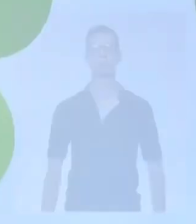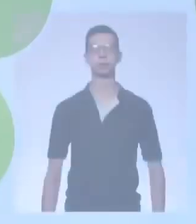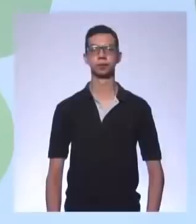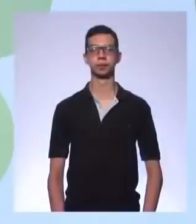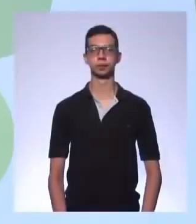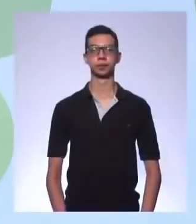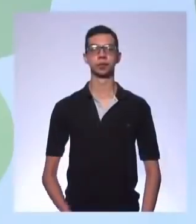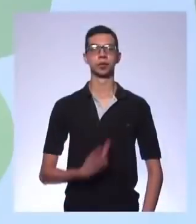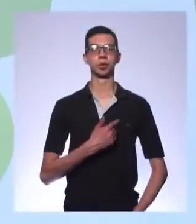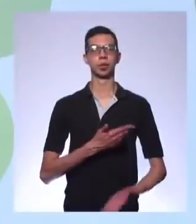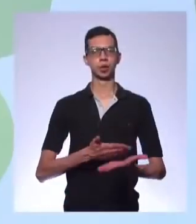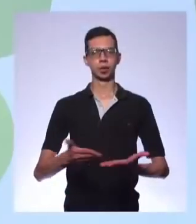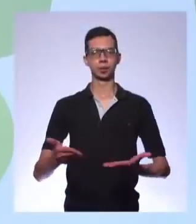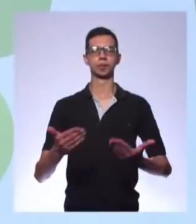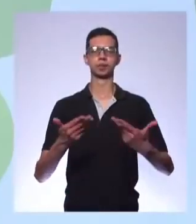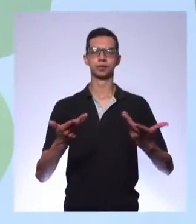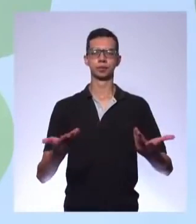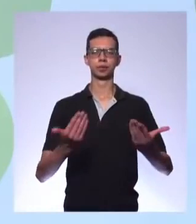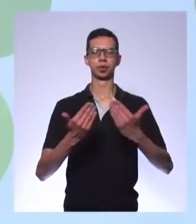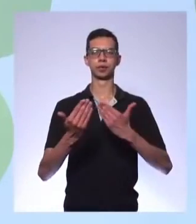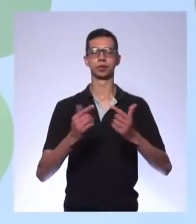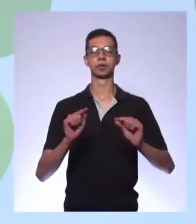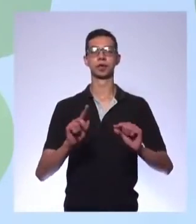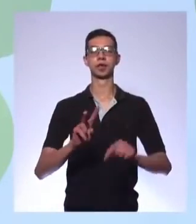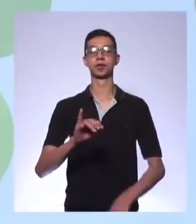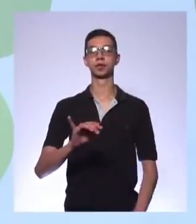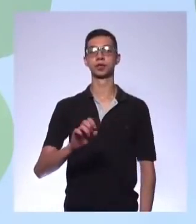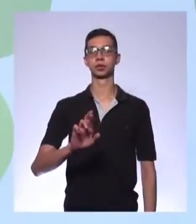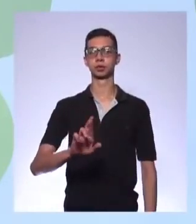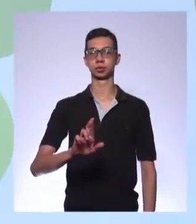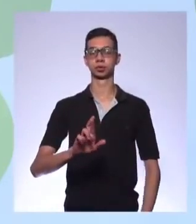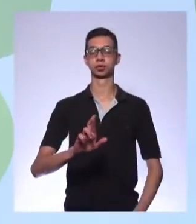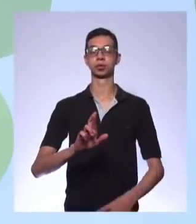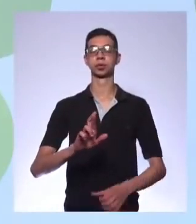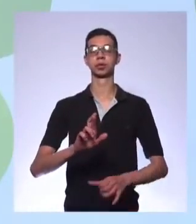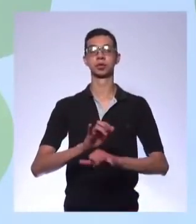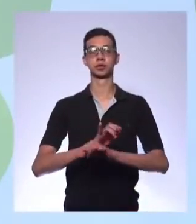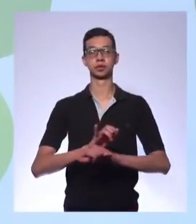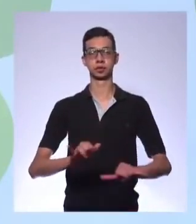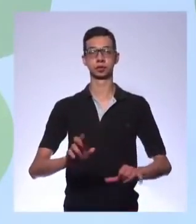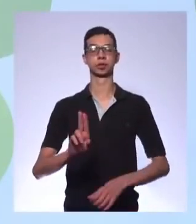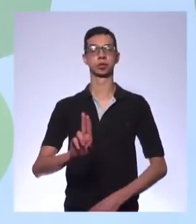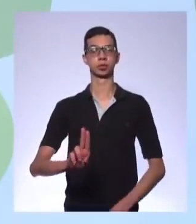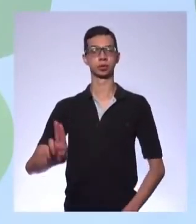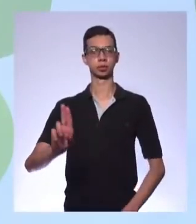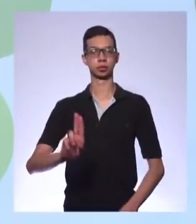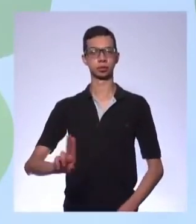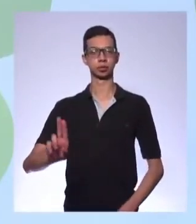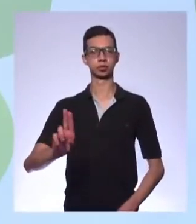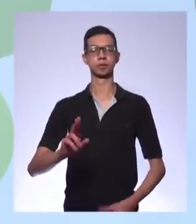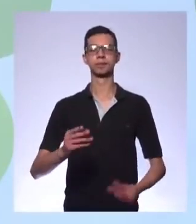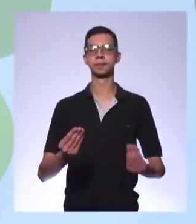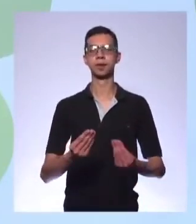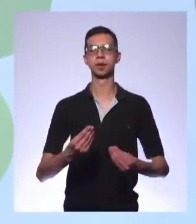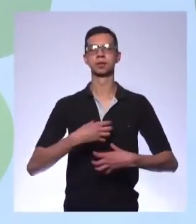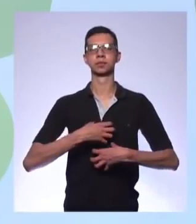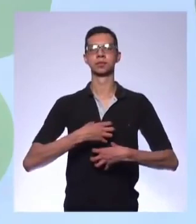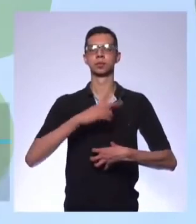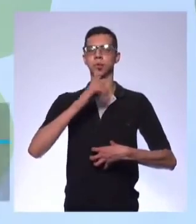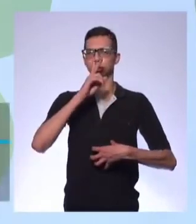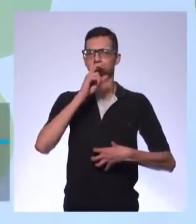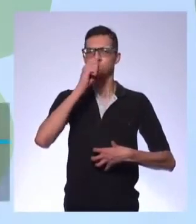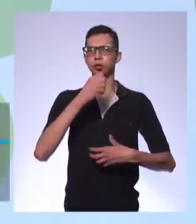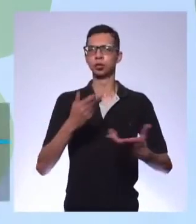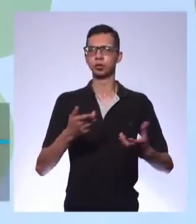Ó, vou começar com o Vitor Enzo, que escreveu assim, aquilo que nós que usamos para nos sustentar. Essa ideia